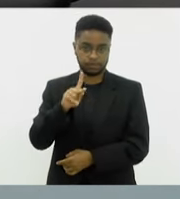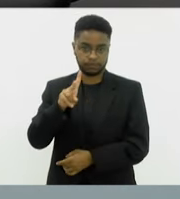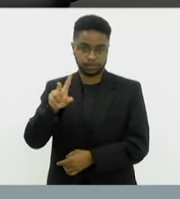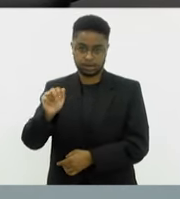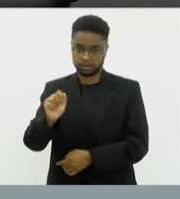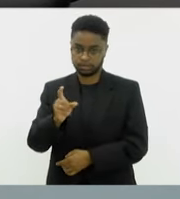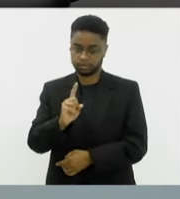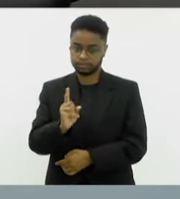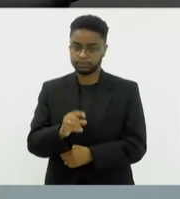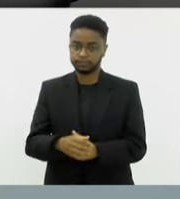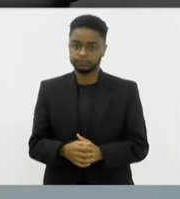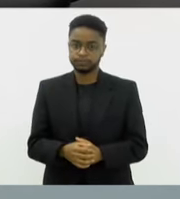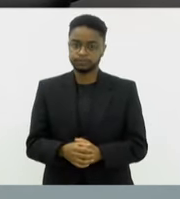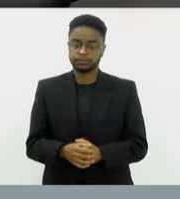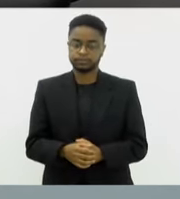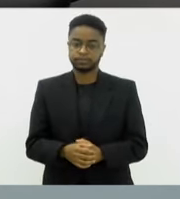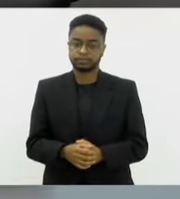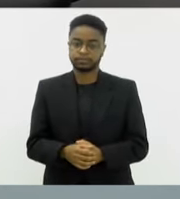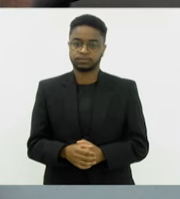IPVA